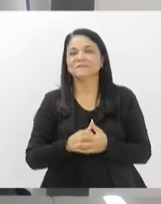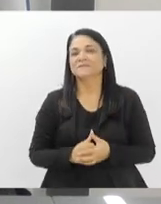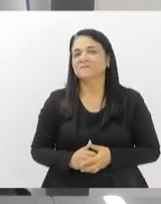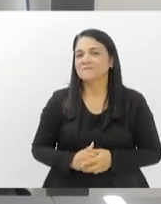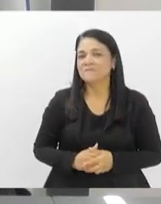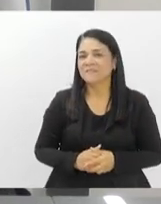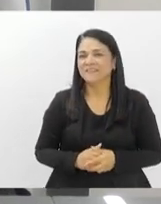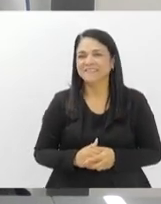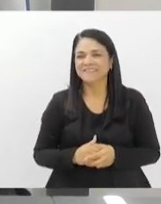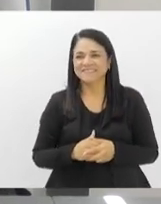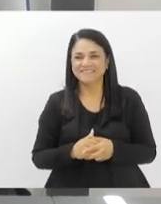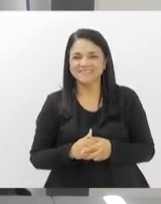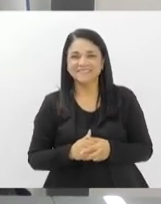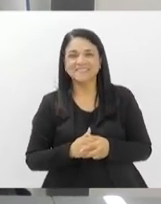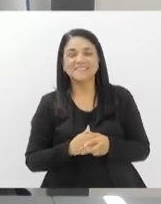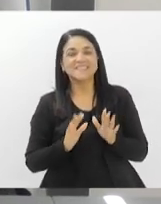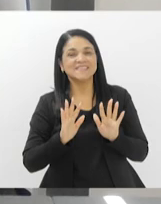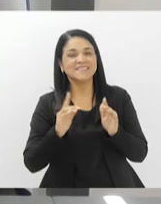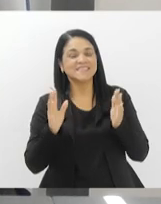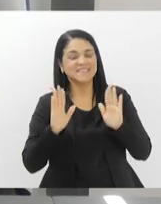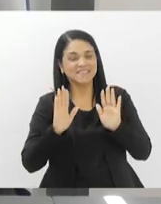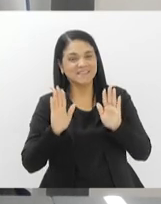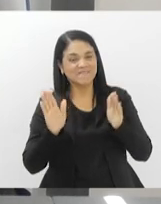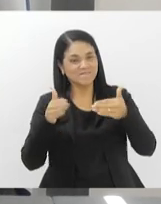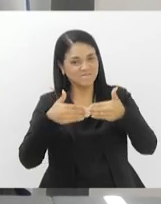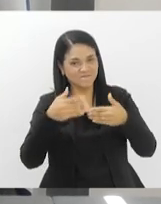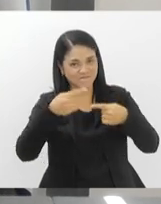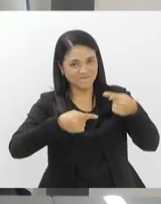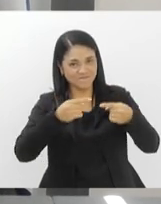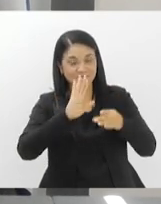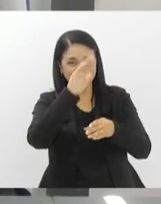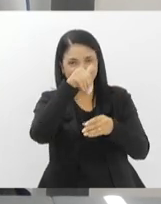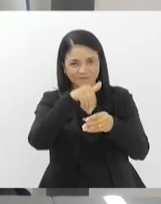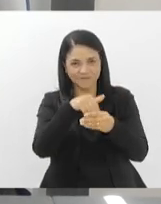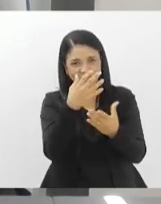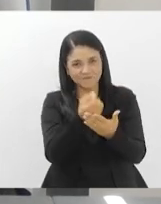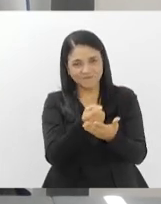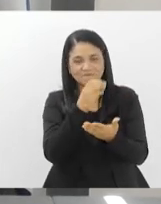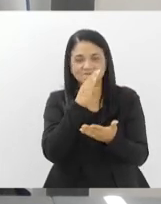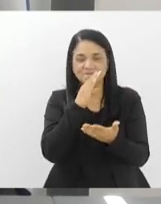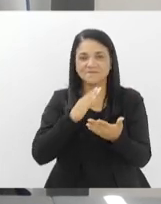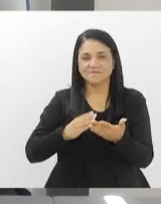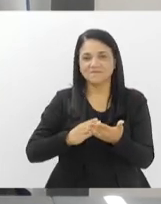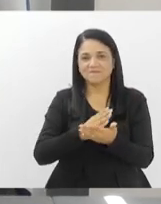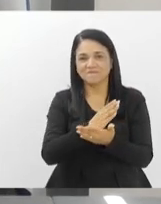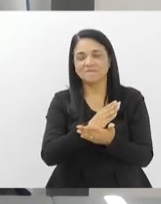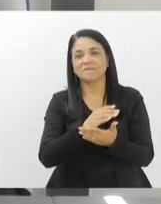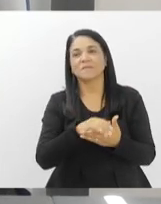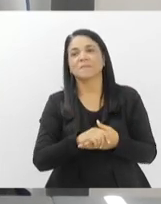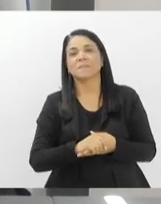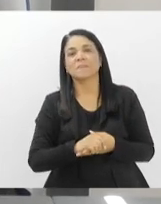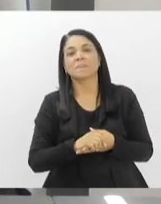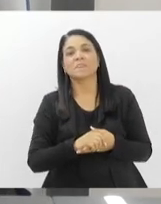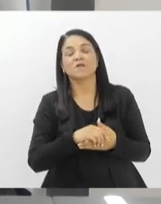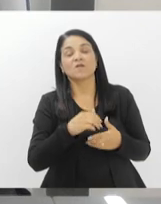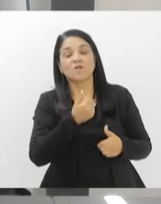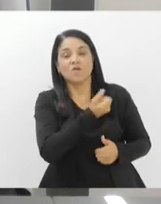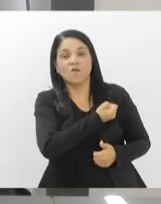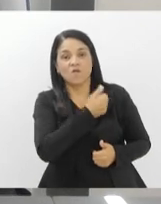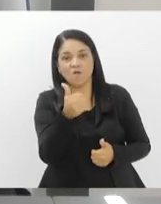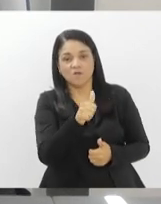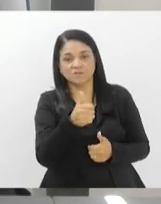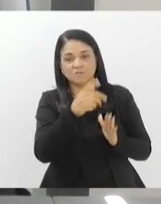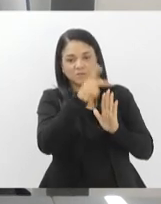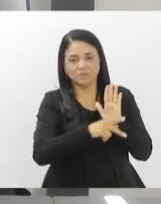Então, encerrada a discussão, em votação, senhores que aprovam. Permissão, como estão, aprovado. Item 11 da pauta,